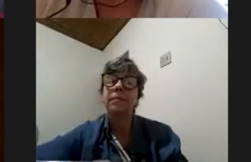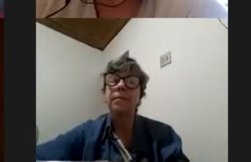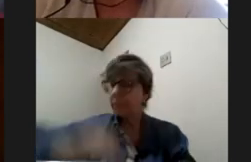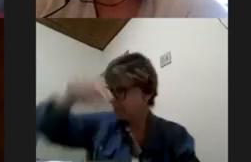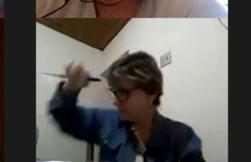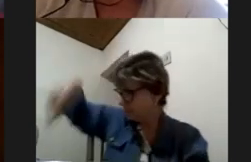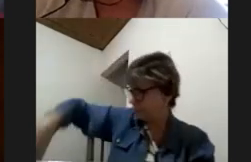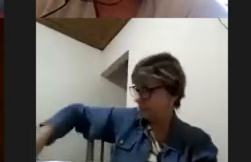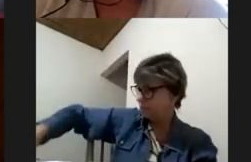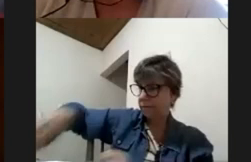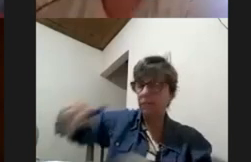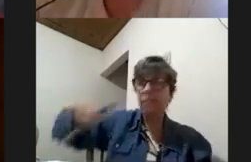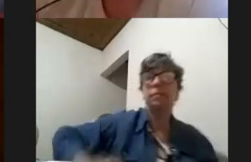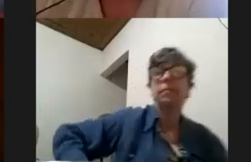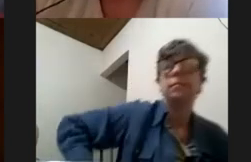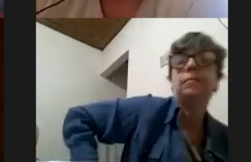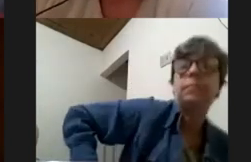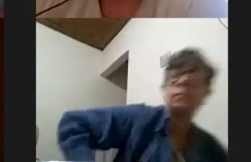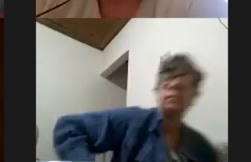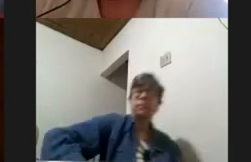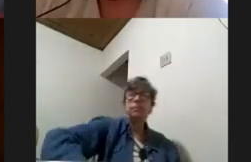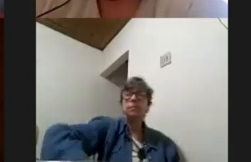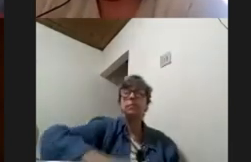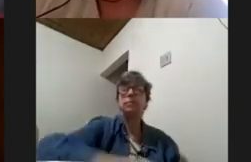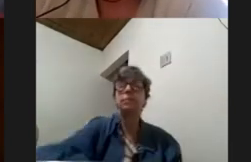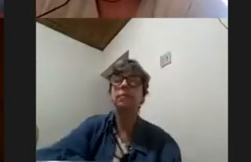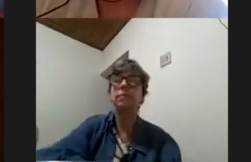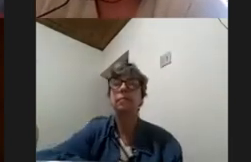nem começar, professor. Normal, fica tranquilo.